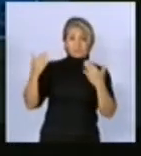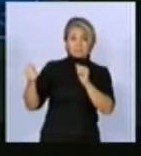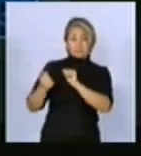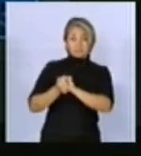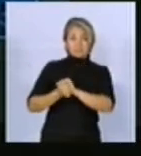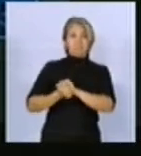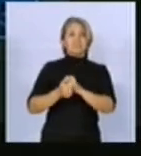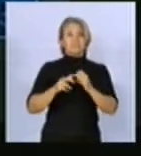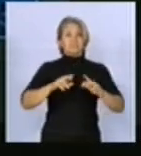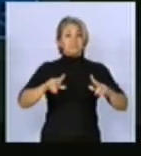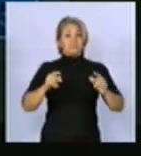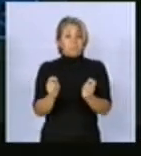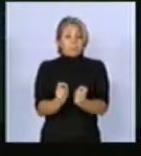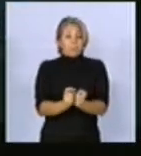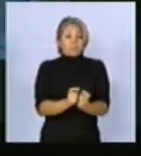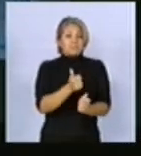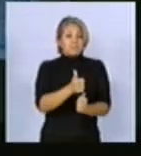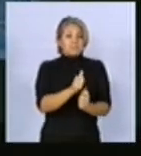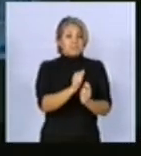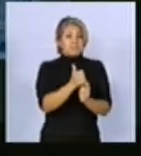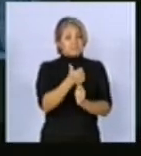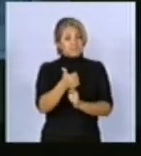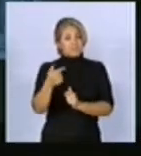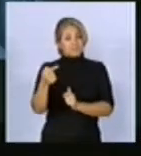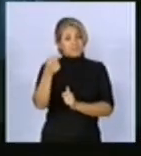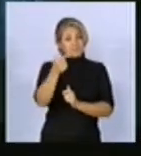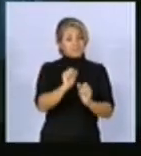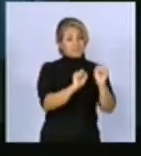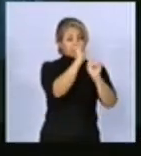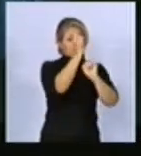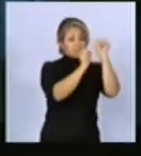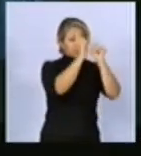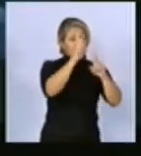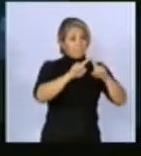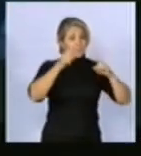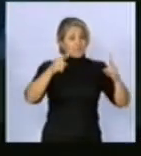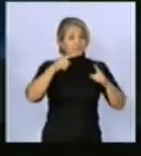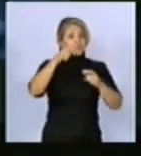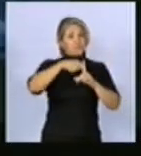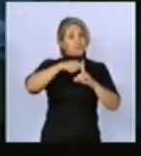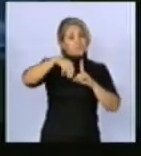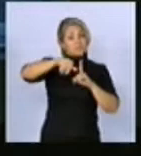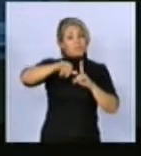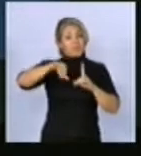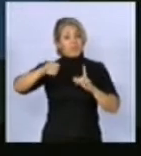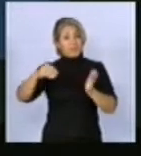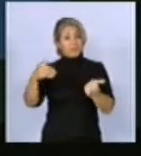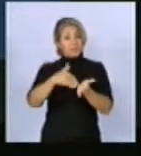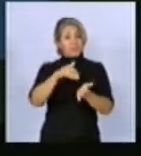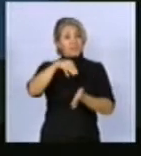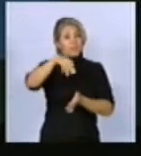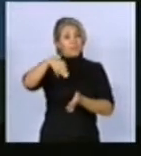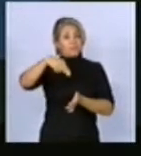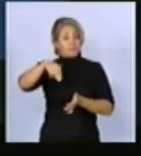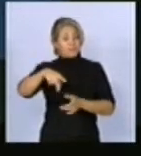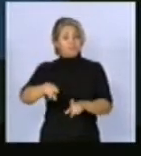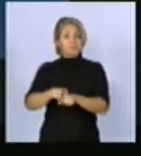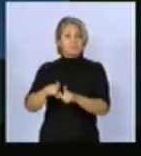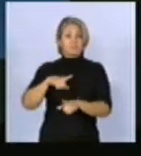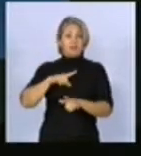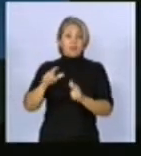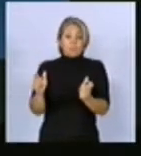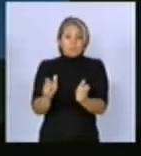e 117 indústrias parece incrível mas de Maio a Novembro a população desta pequena cidade do interior